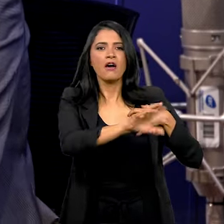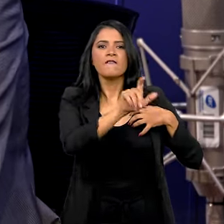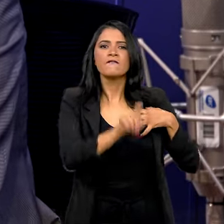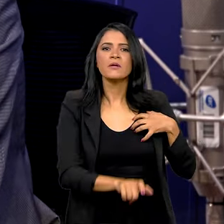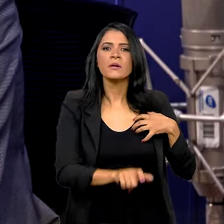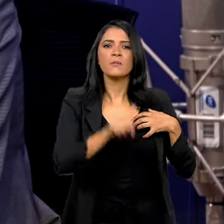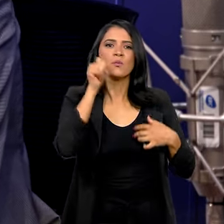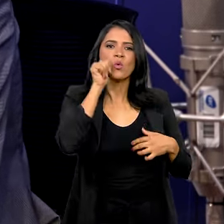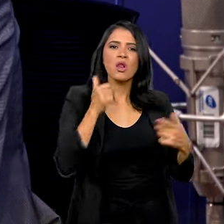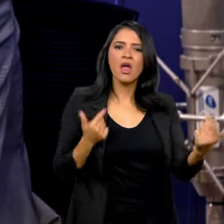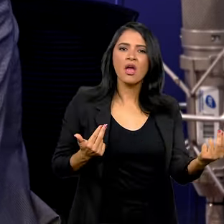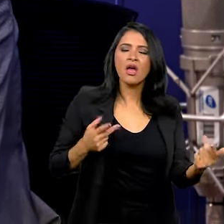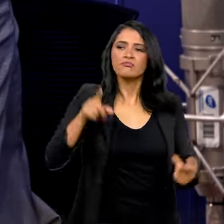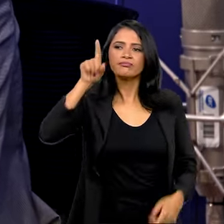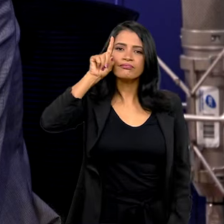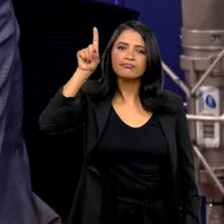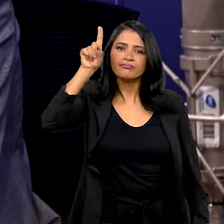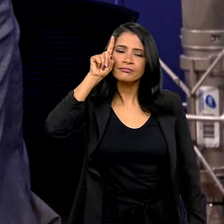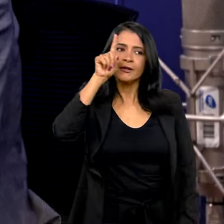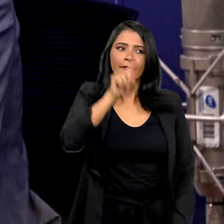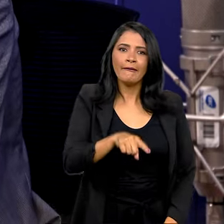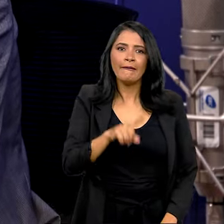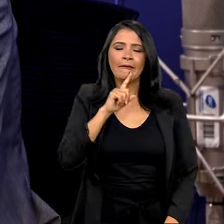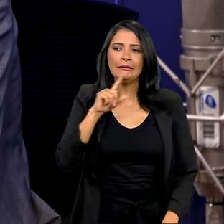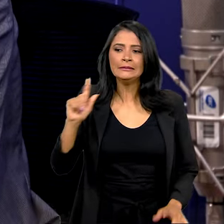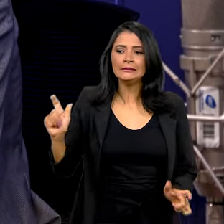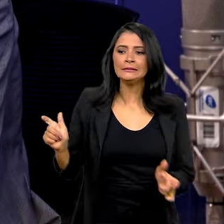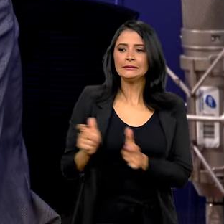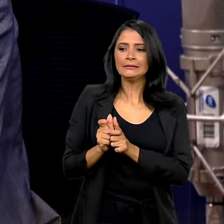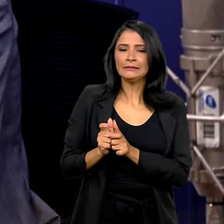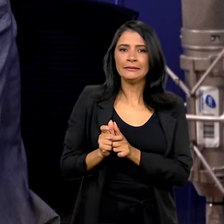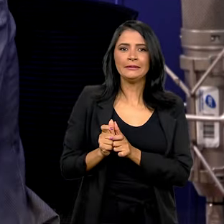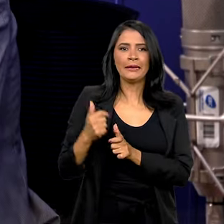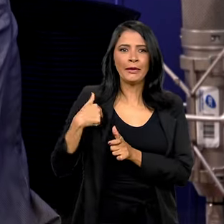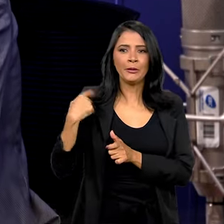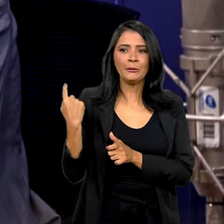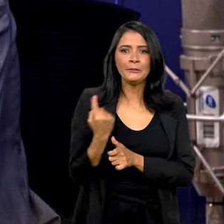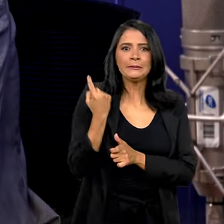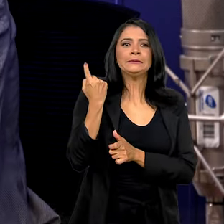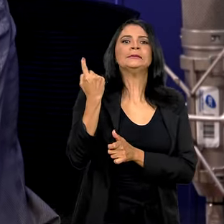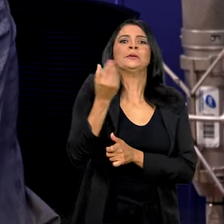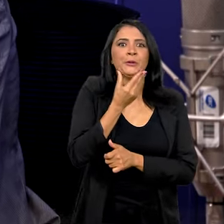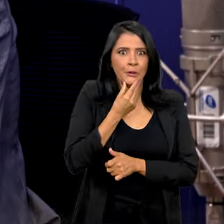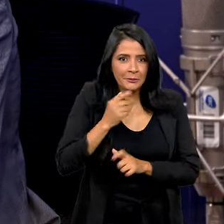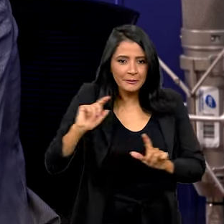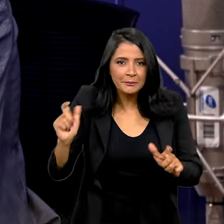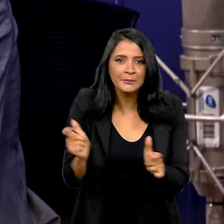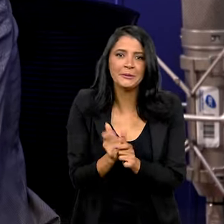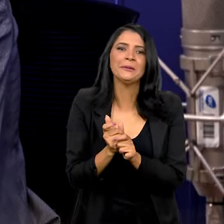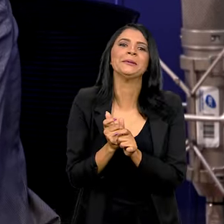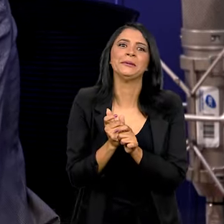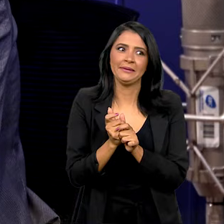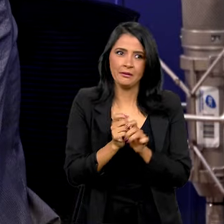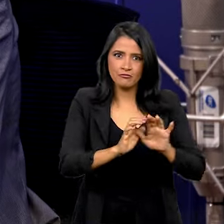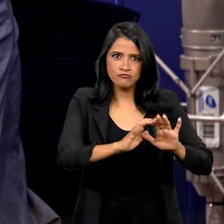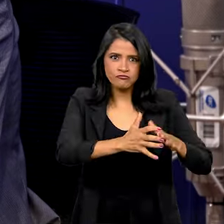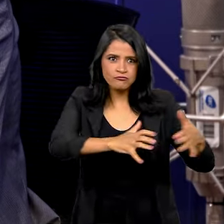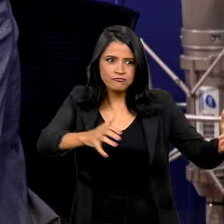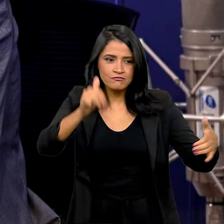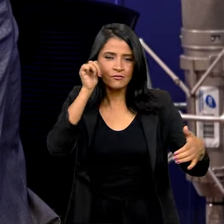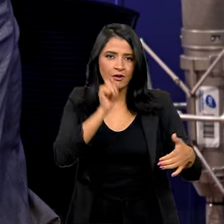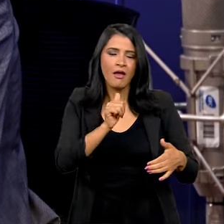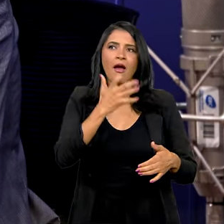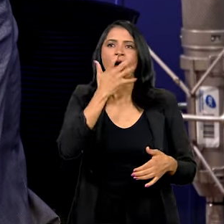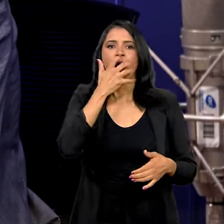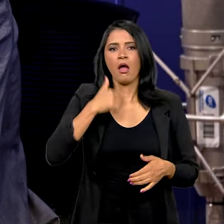que muitas mulheres se vem rotineiramente que é a minoria eu estava em minoria né e isso